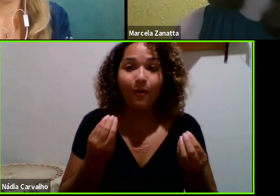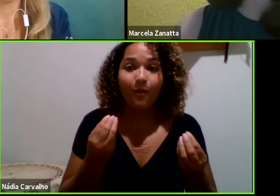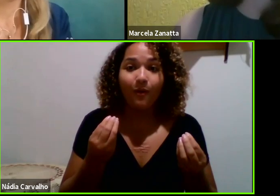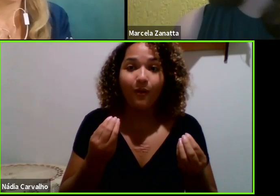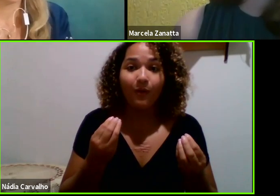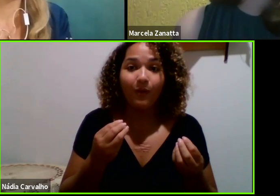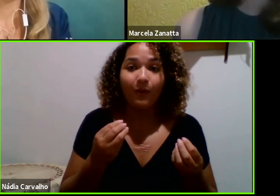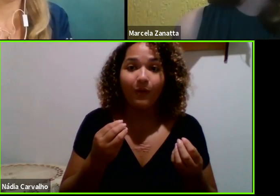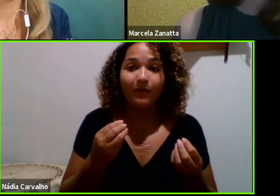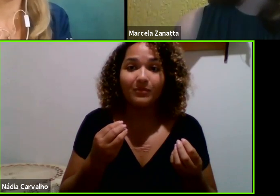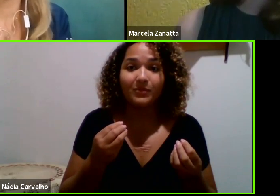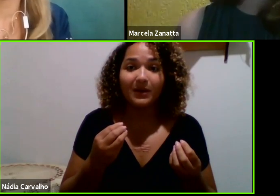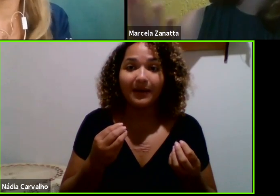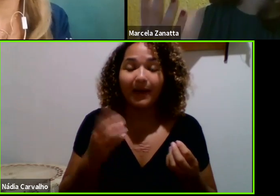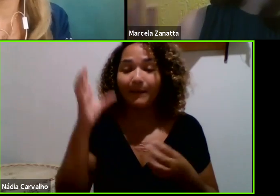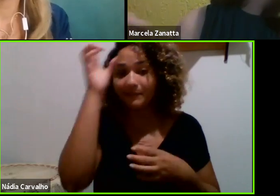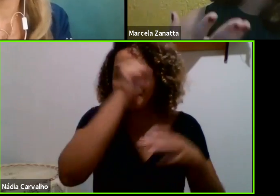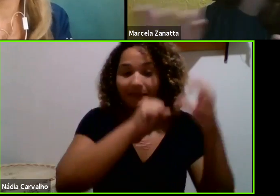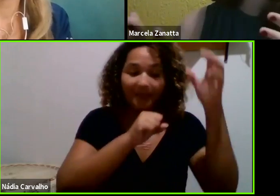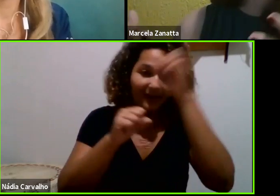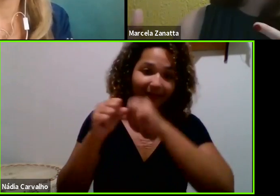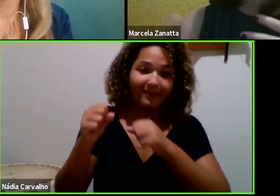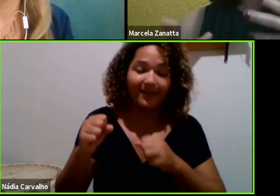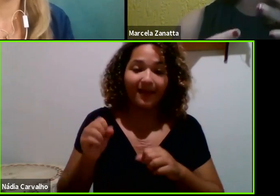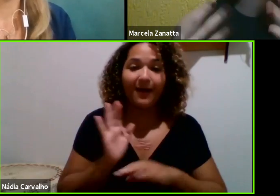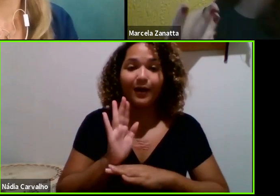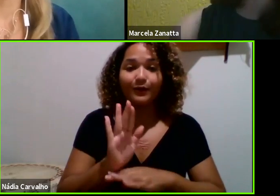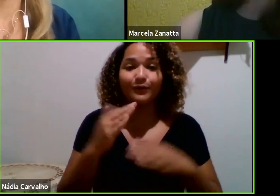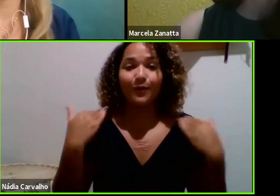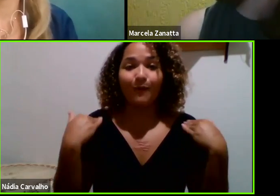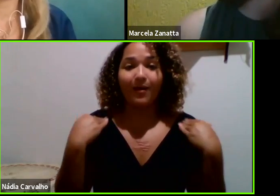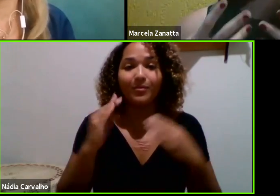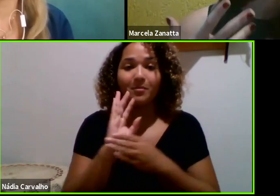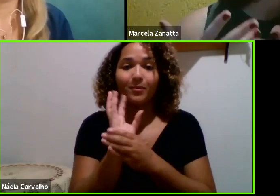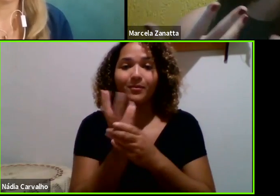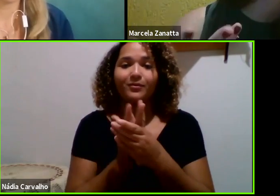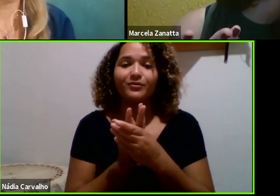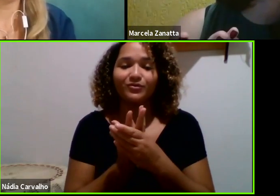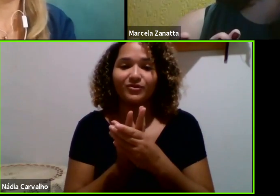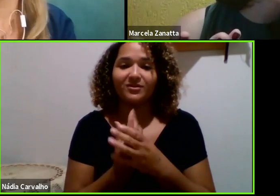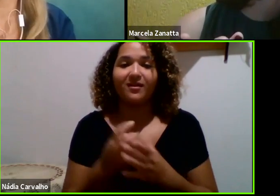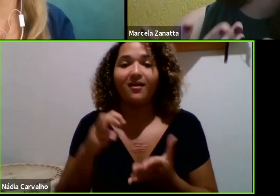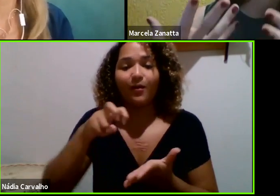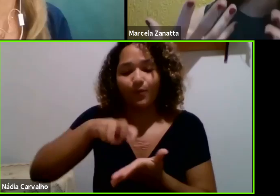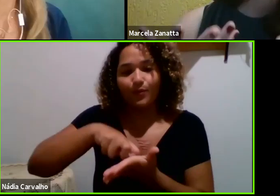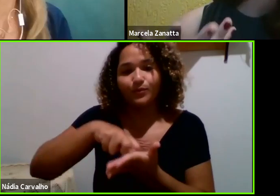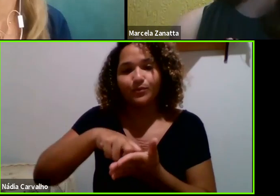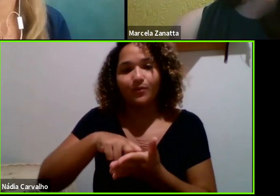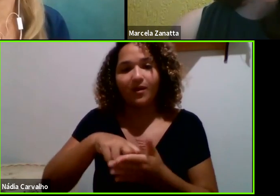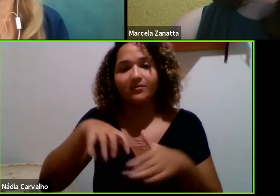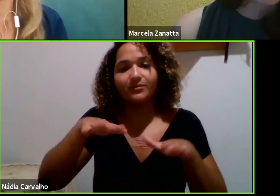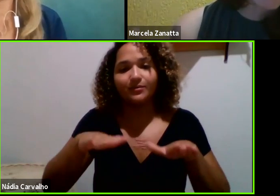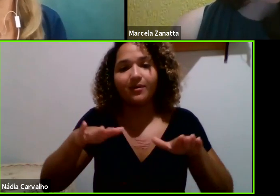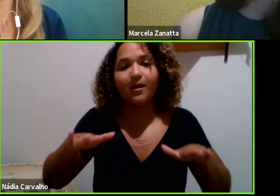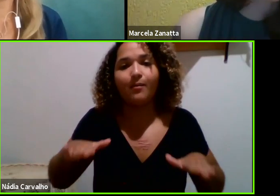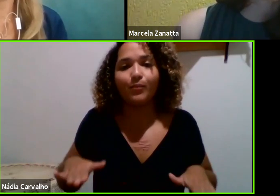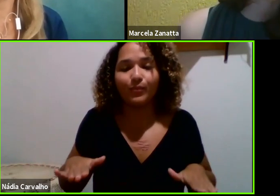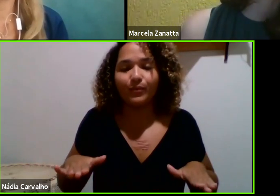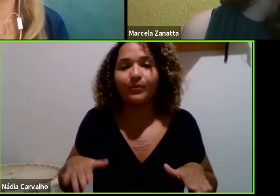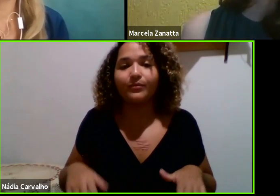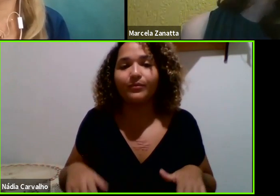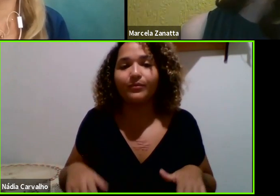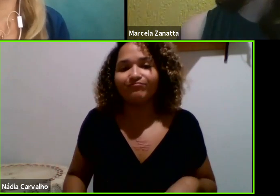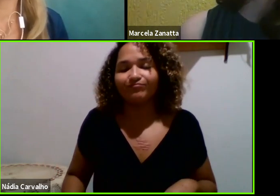4 apoios, aprender a resolver problemas de biomecânica, com posição materna. Então, onde que a gente ia ter essa oportunidade,